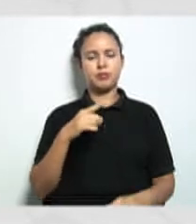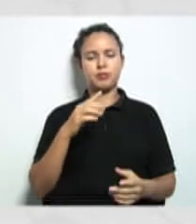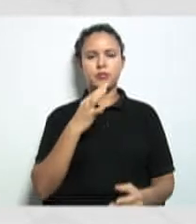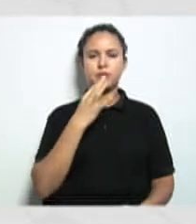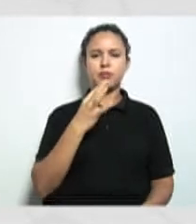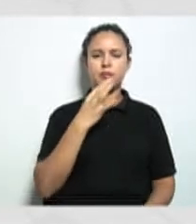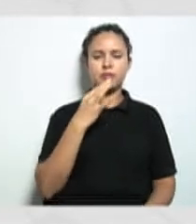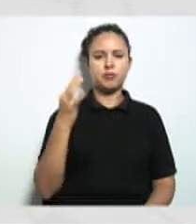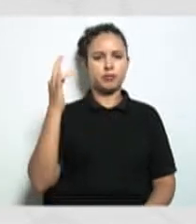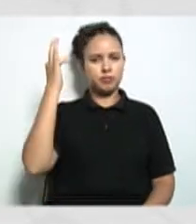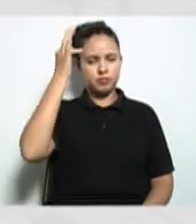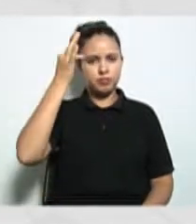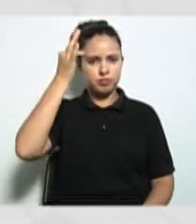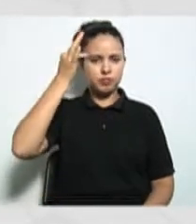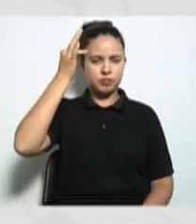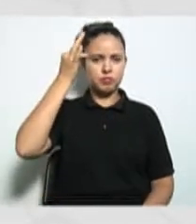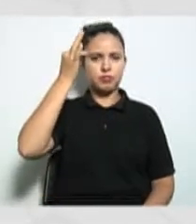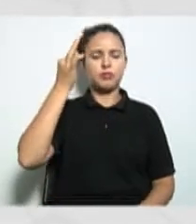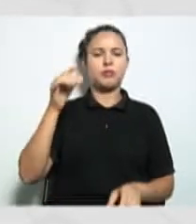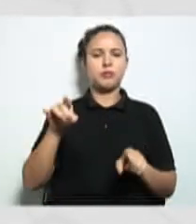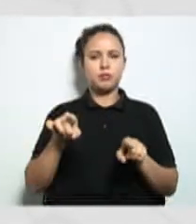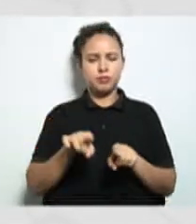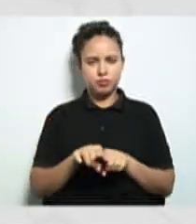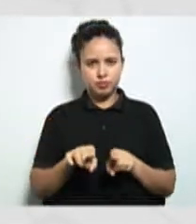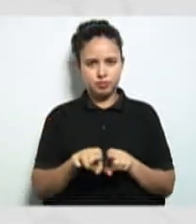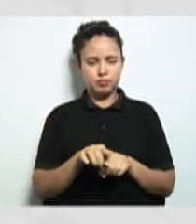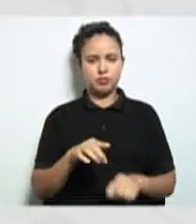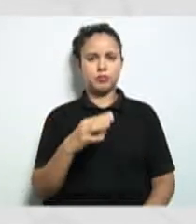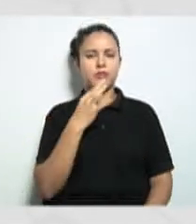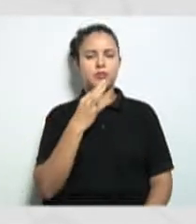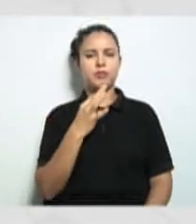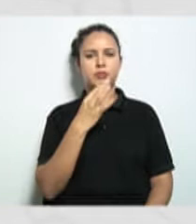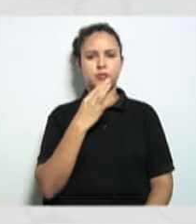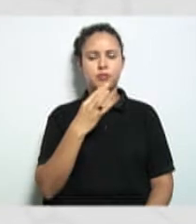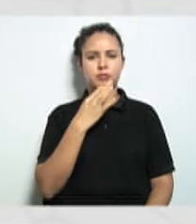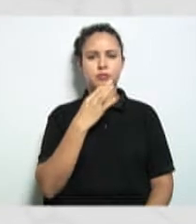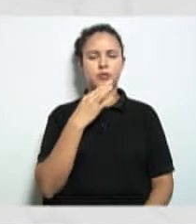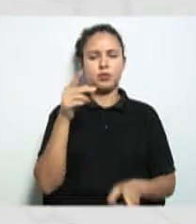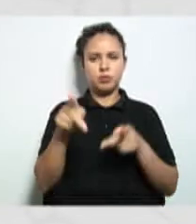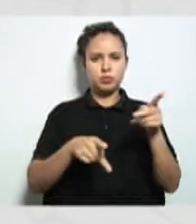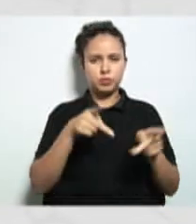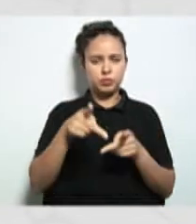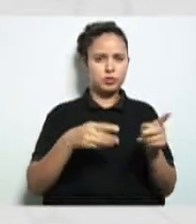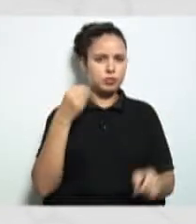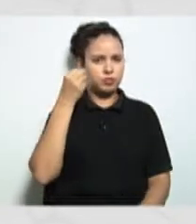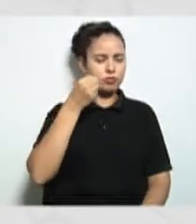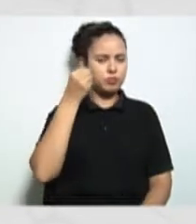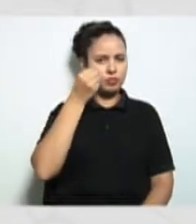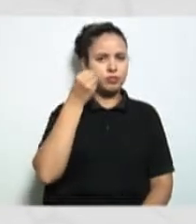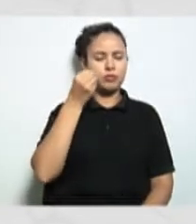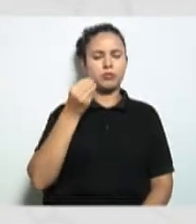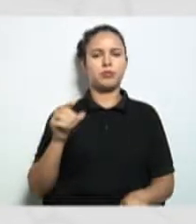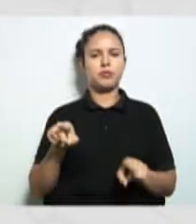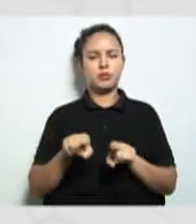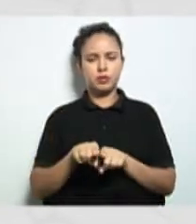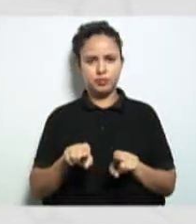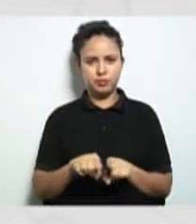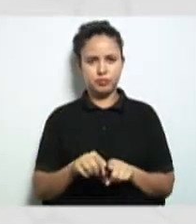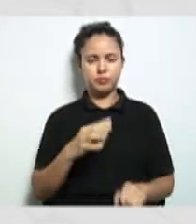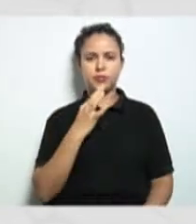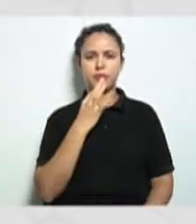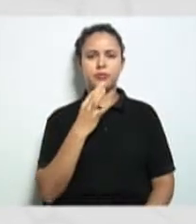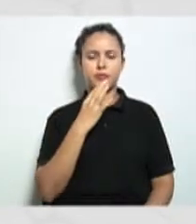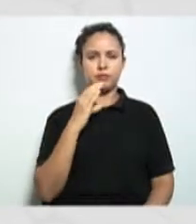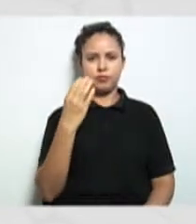conhecimento filosófico, o conhecimento popular ou do senso comum e o